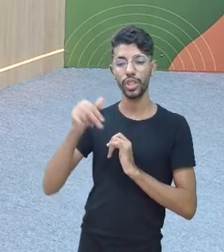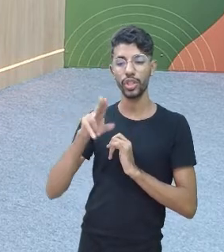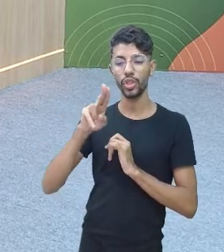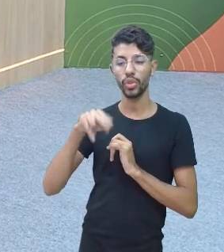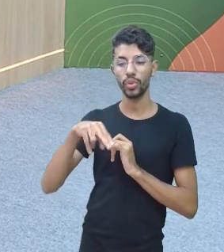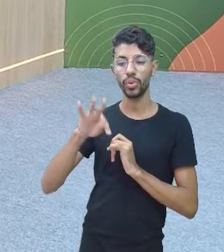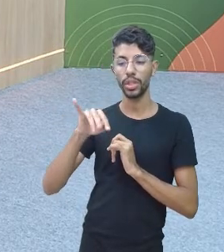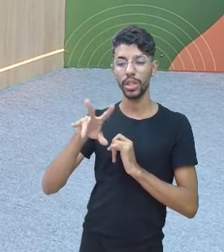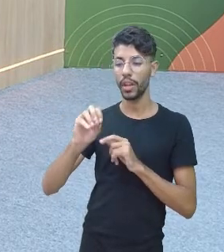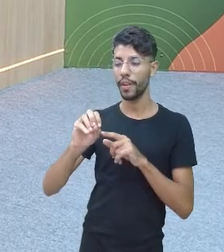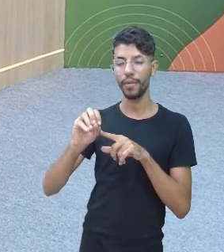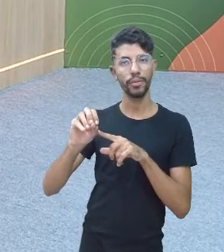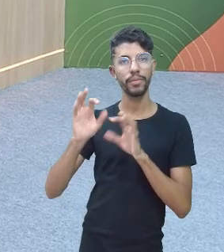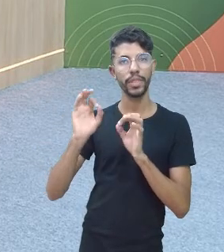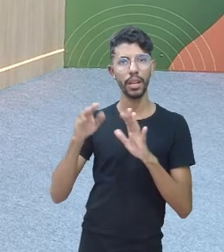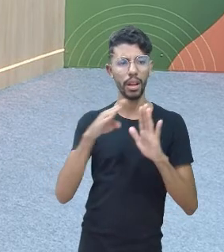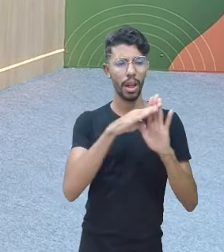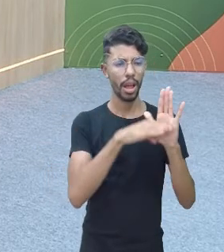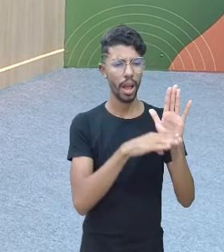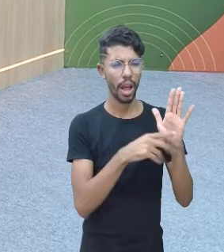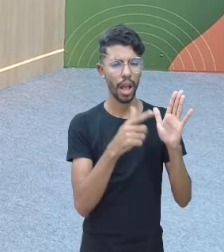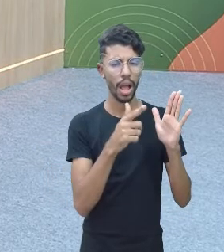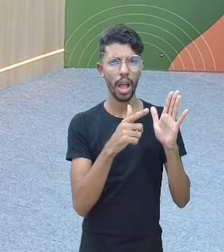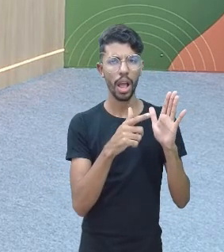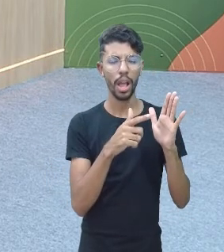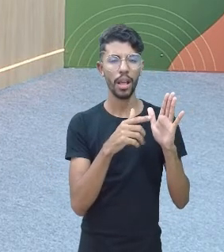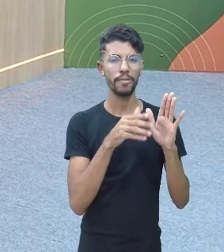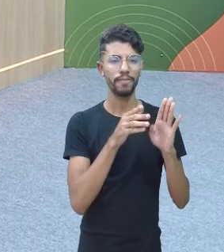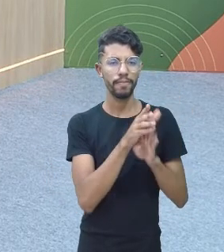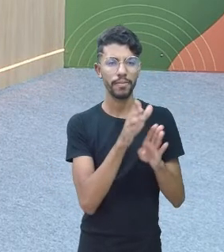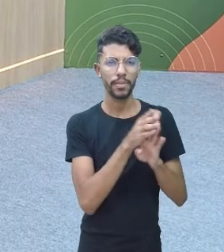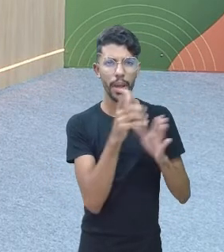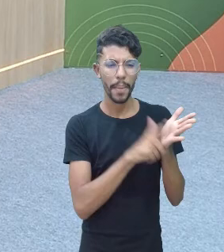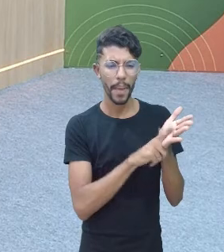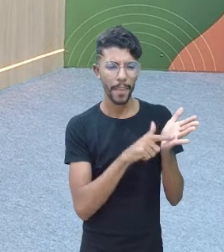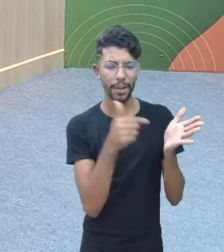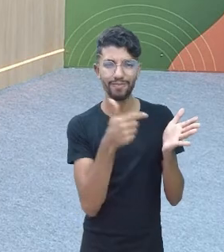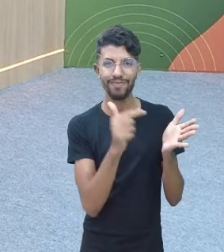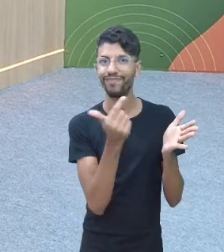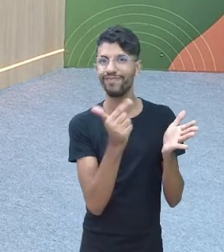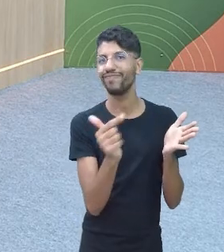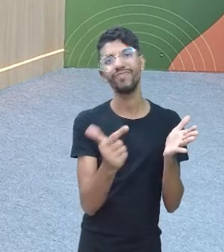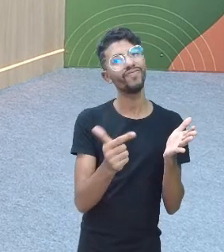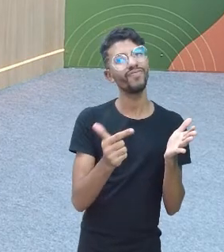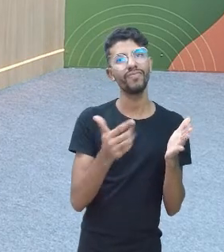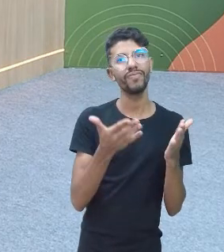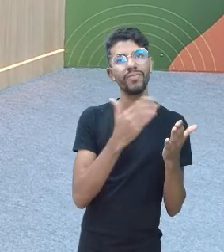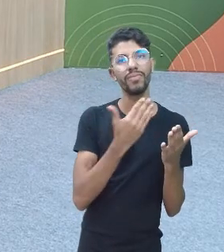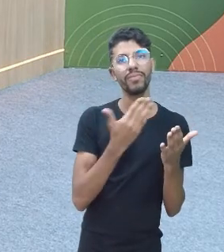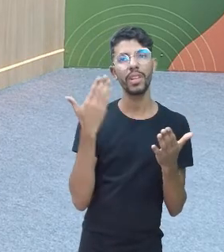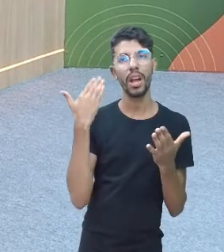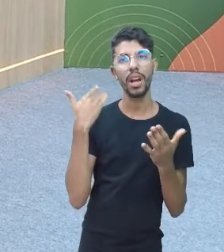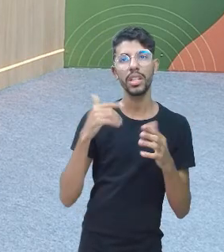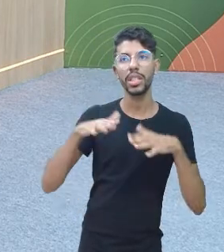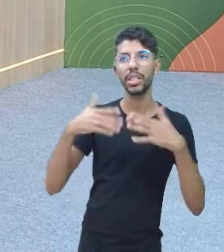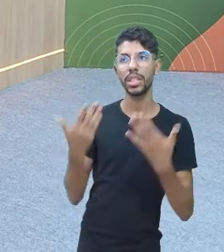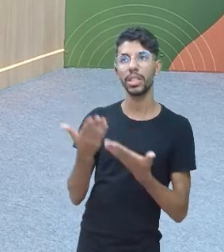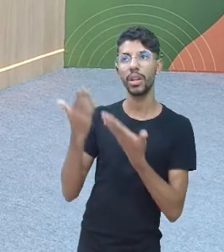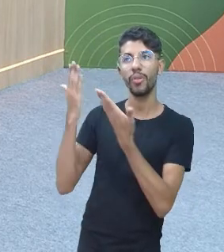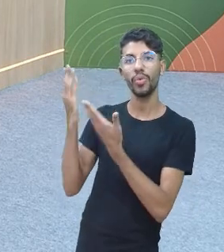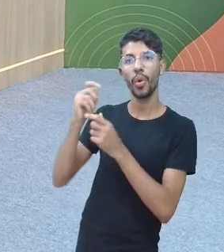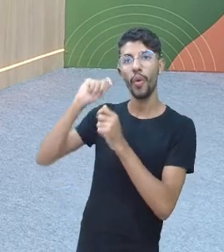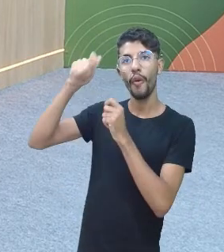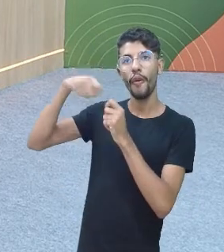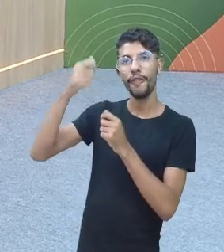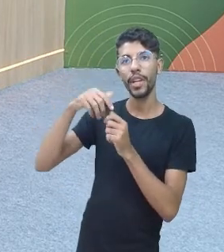instrução no papel não tinha também o recurso para ser utilizado. Então, aí no vídeo, o texto injuntivo ganha esse